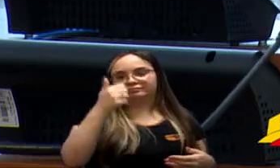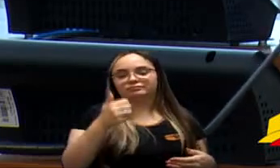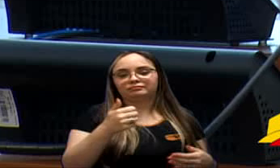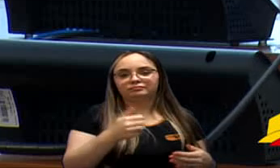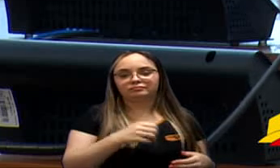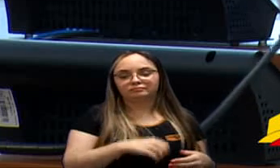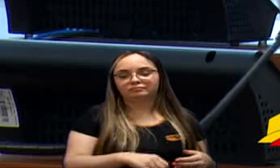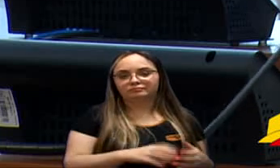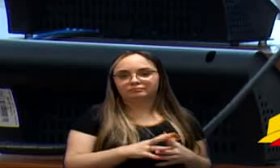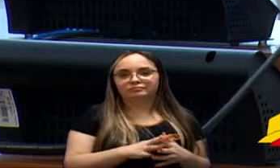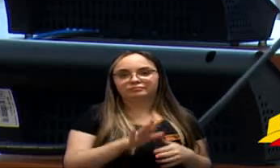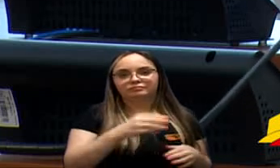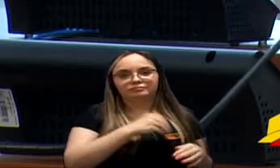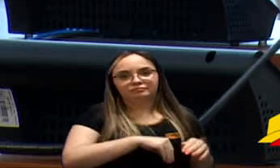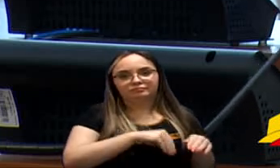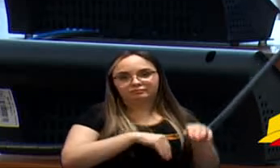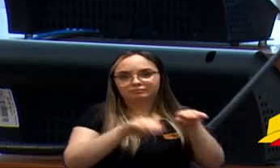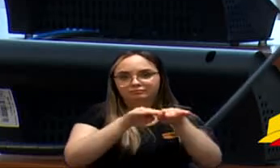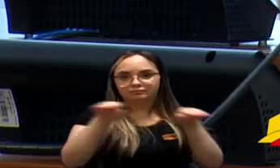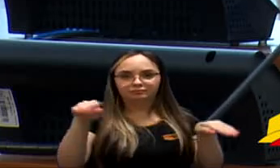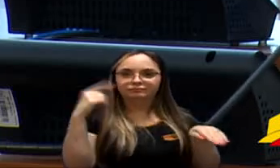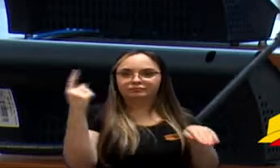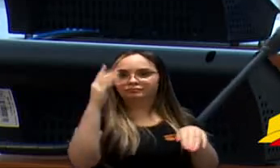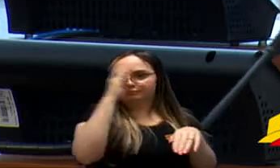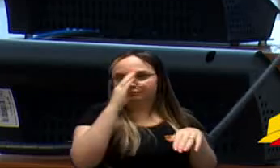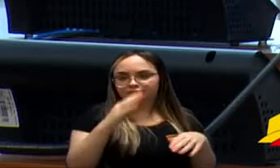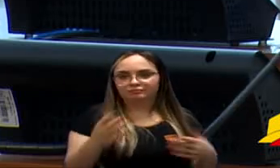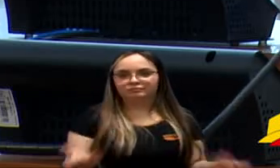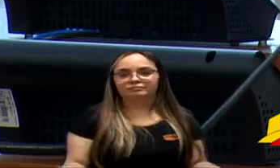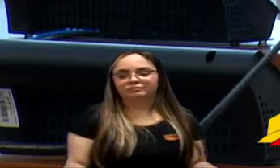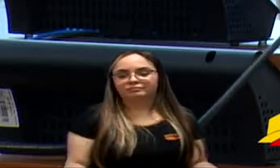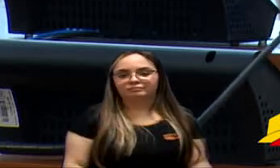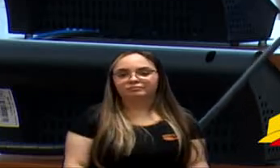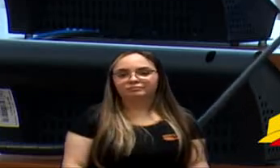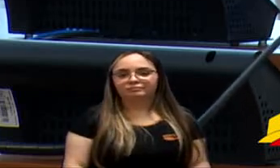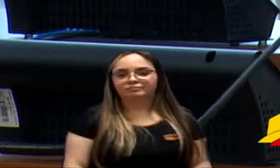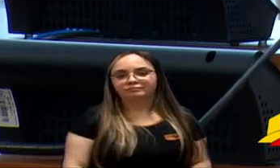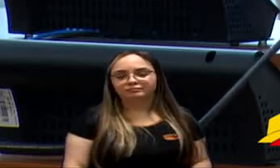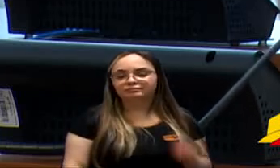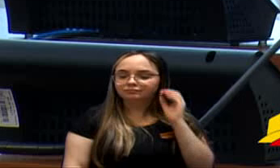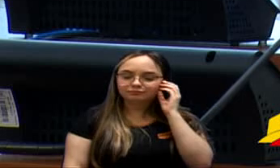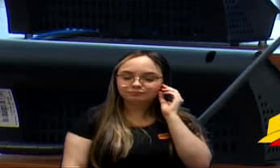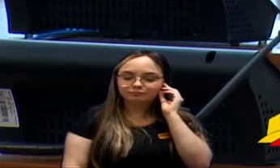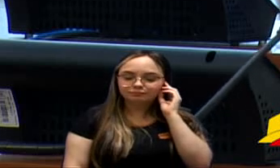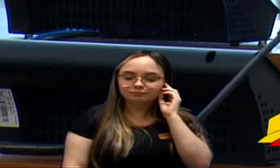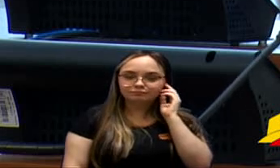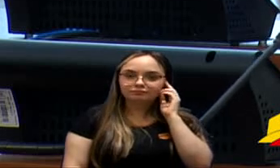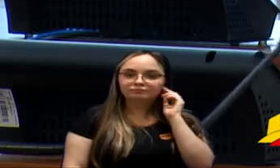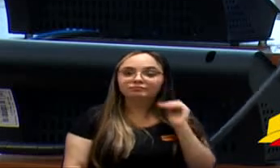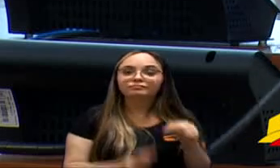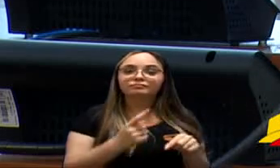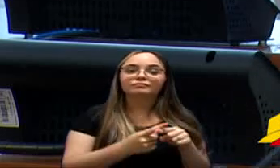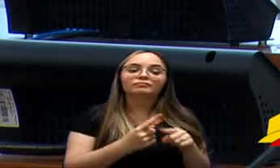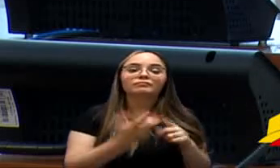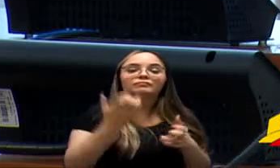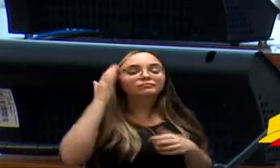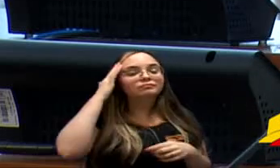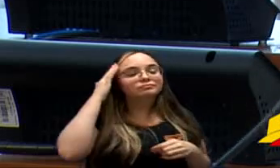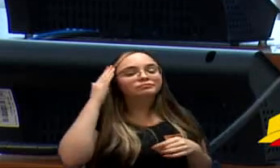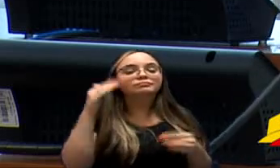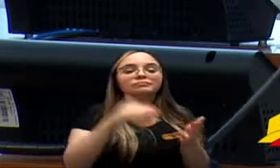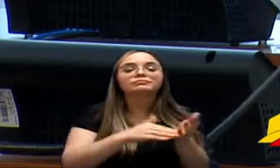alto, pelo menos o piso salarial nacional. Pelo menos o piso salarial nacional. Queria saber até onde o senhor pretende